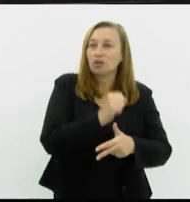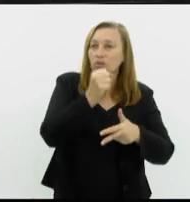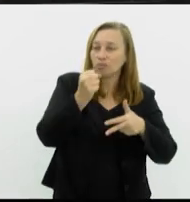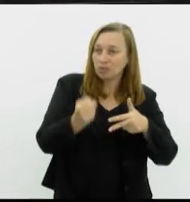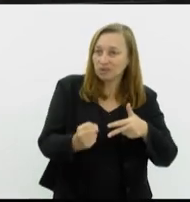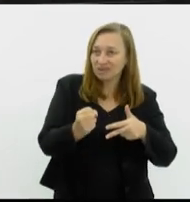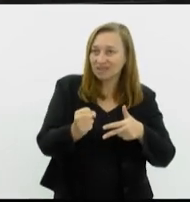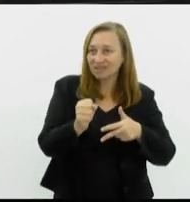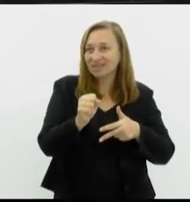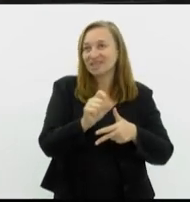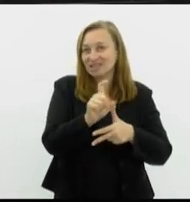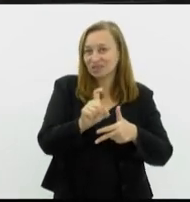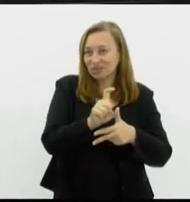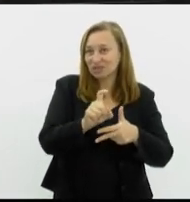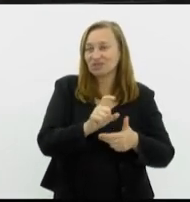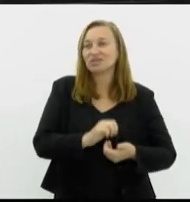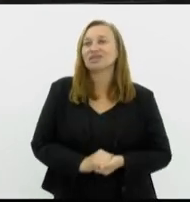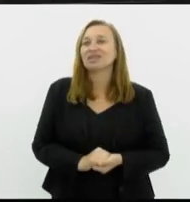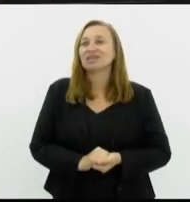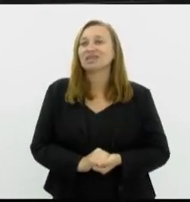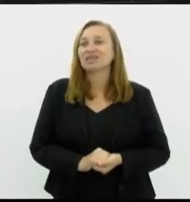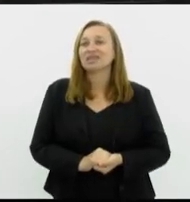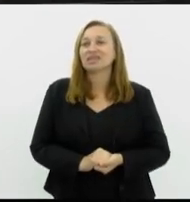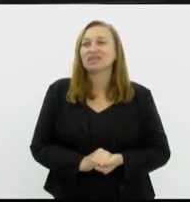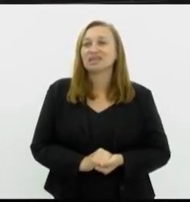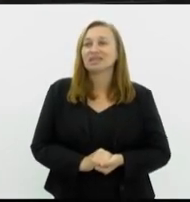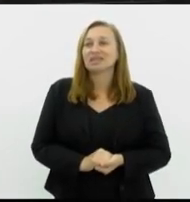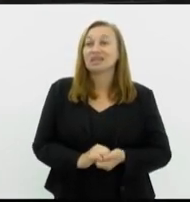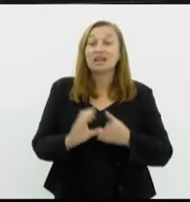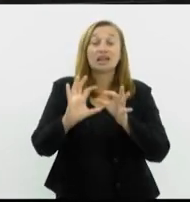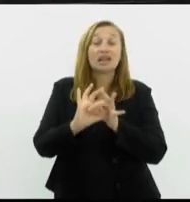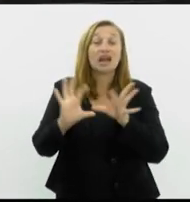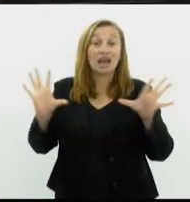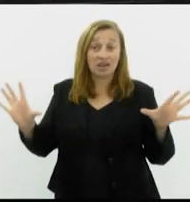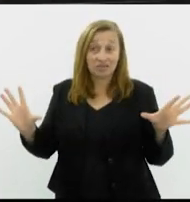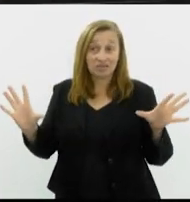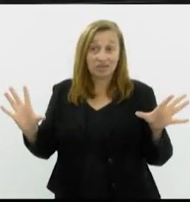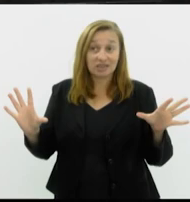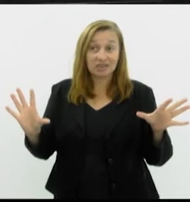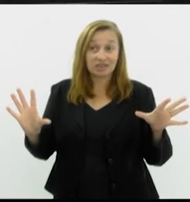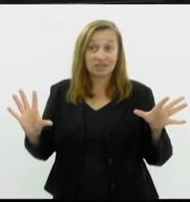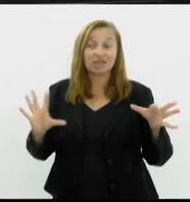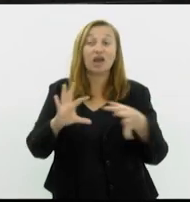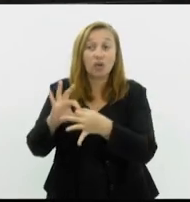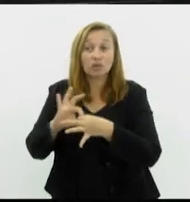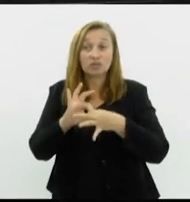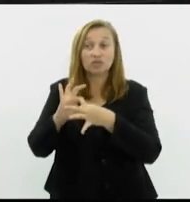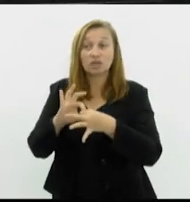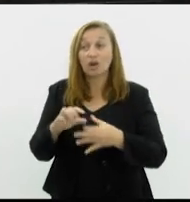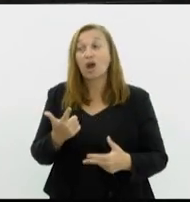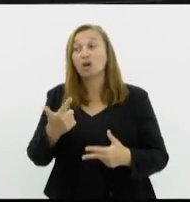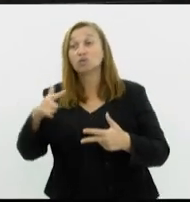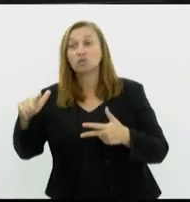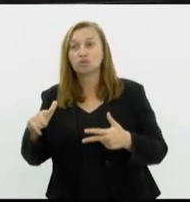executivo tem que ser independente e harmônico dos outros